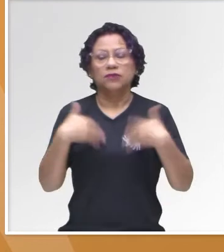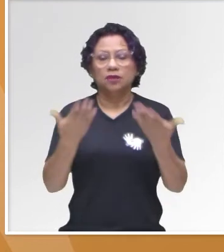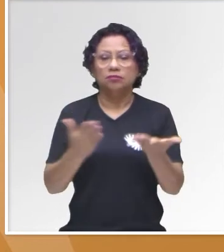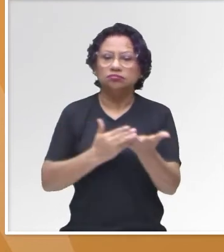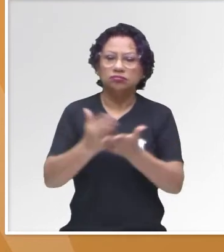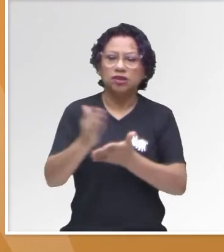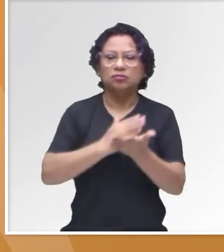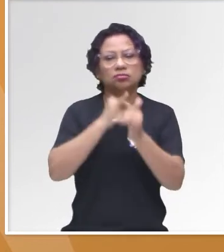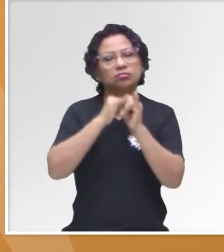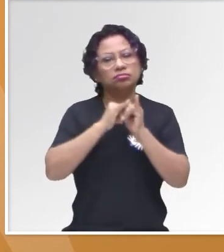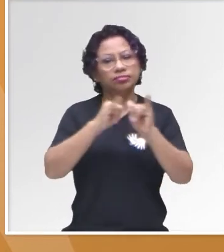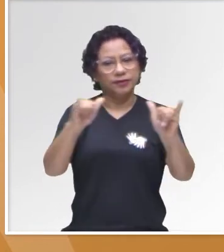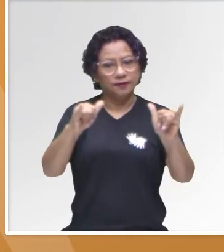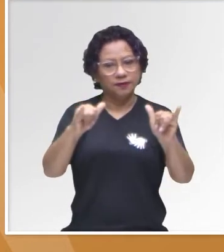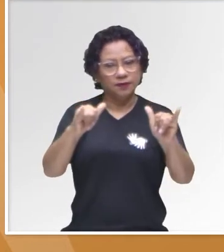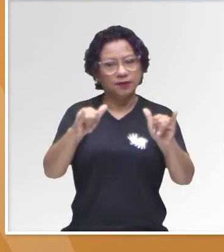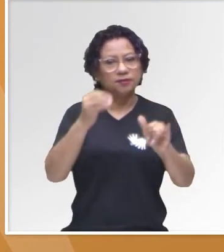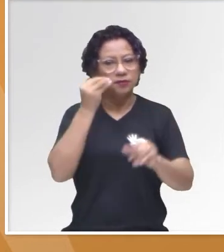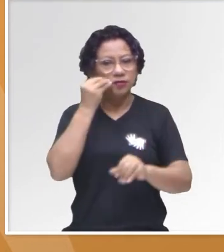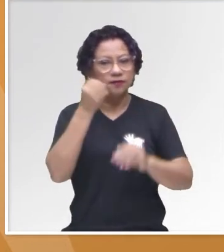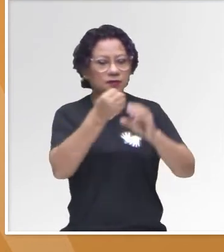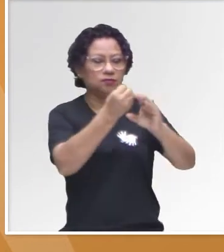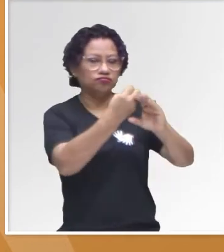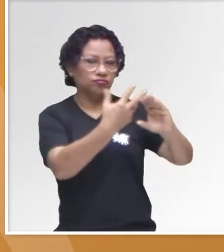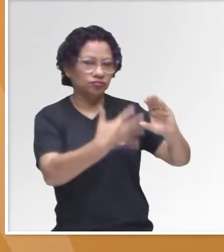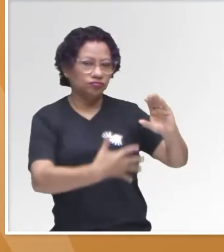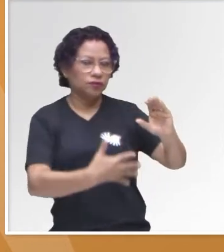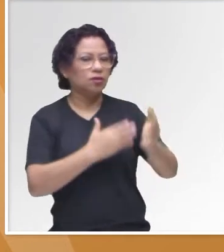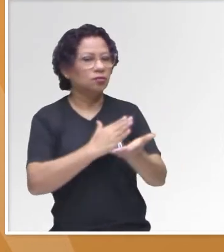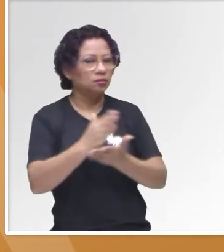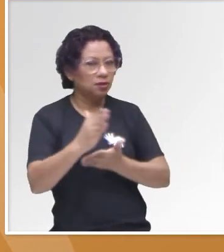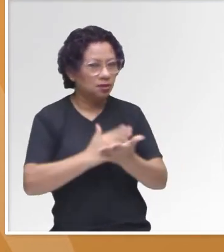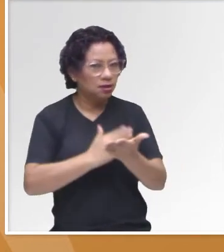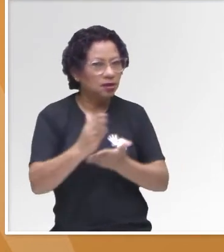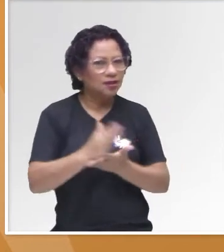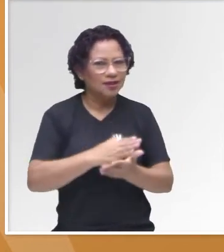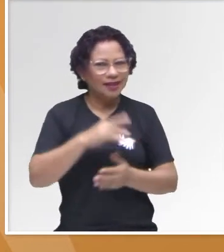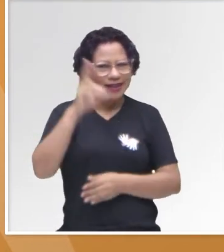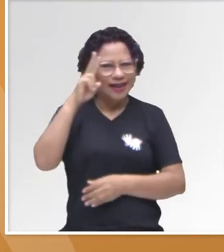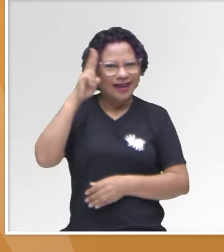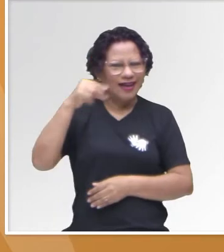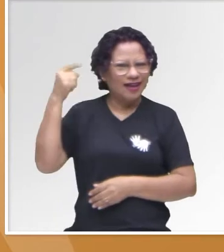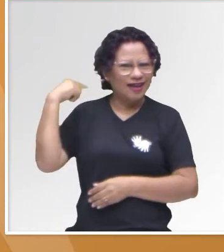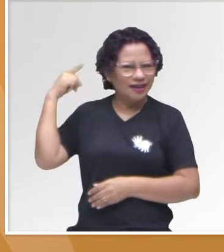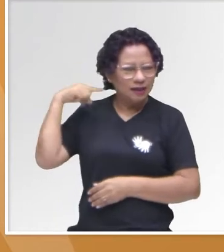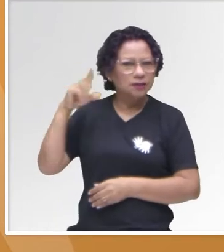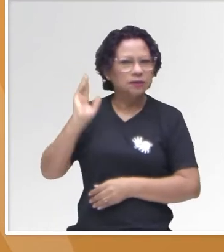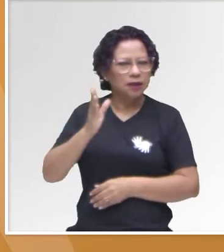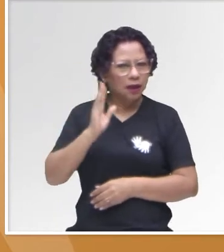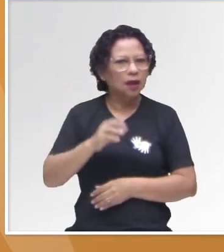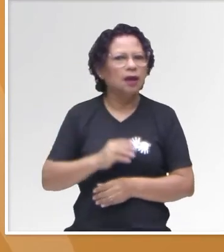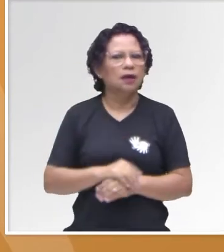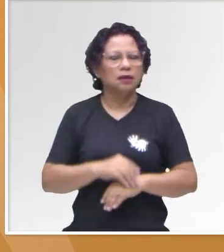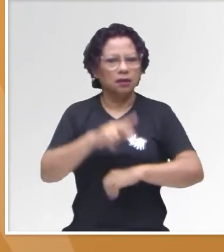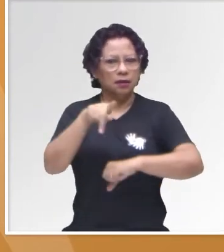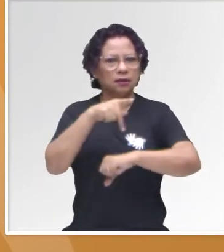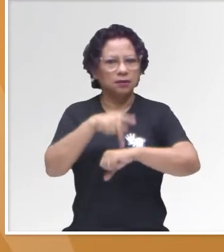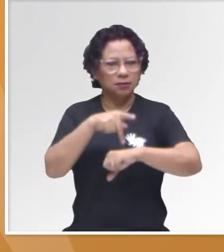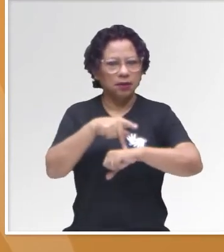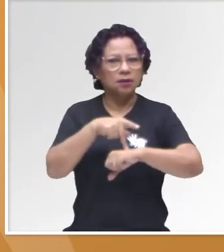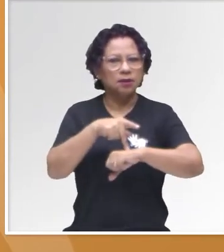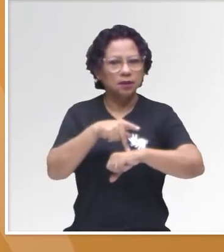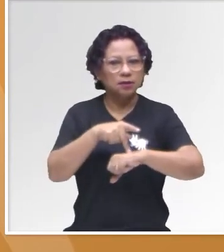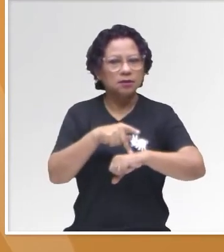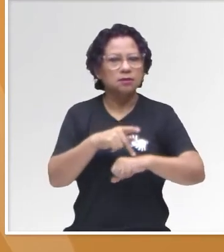gente tem algumas características, né? Nós vimos lá no início que esses países, no desafio do dia, eles